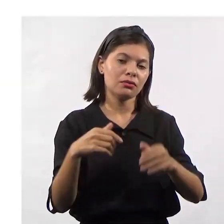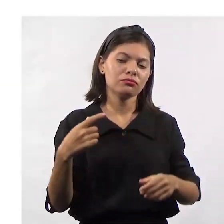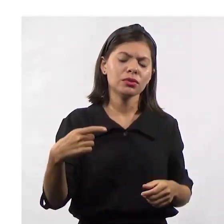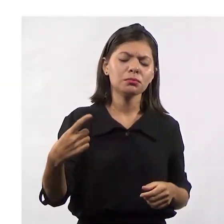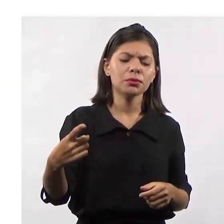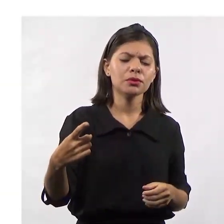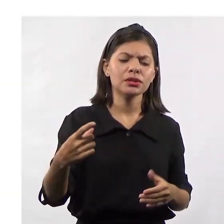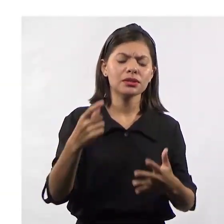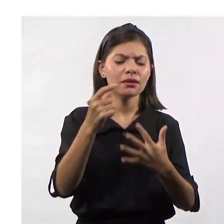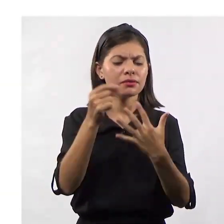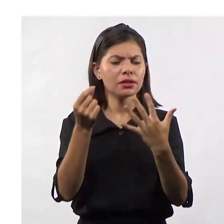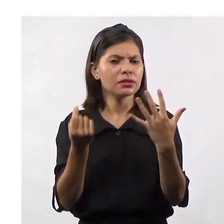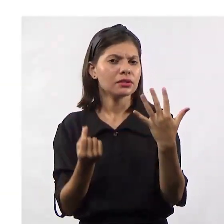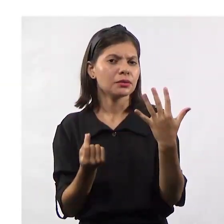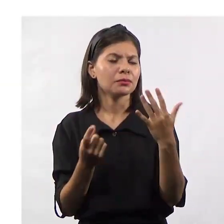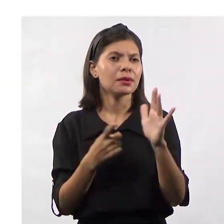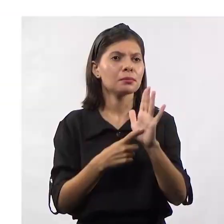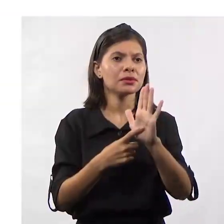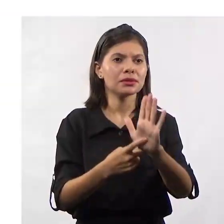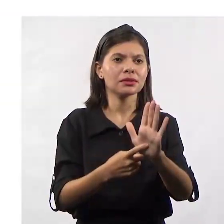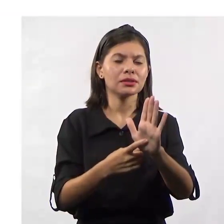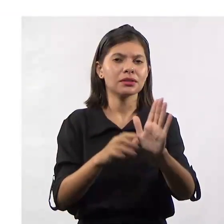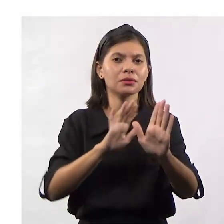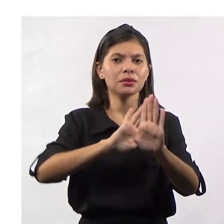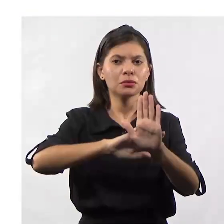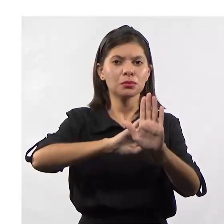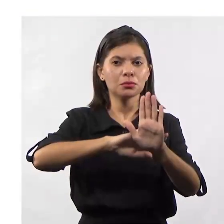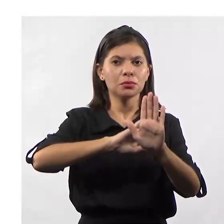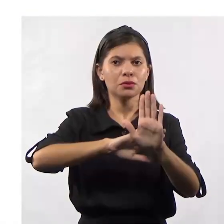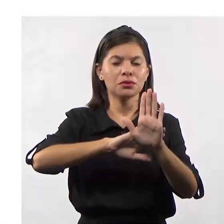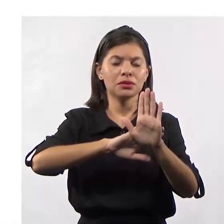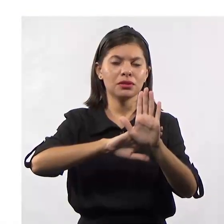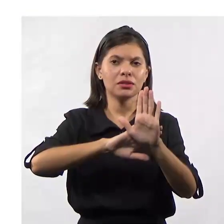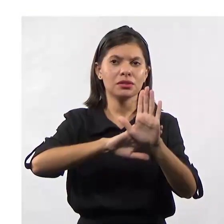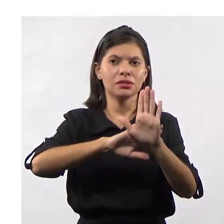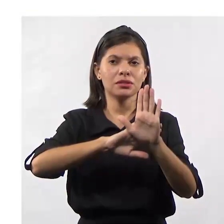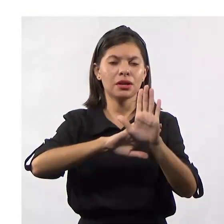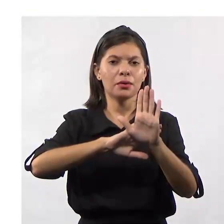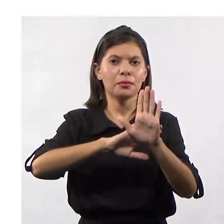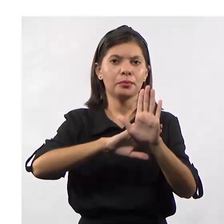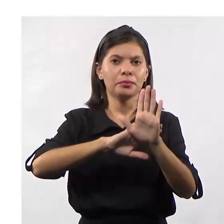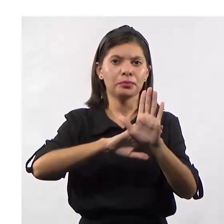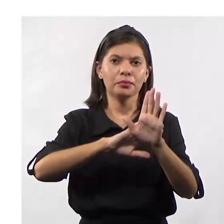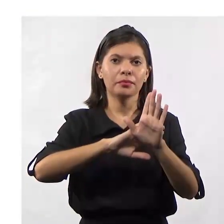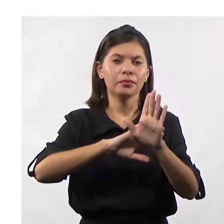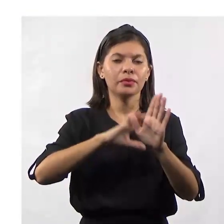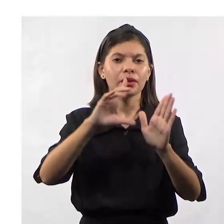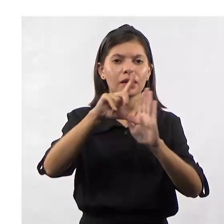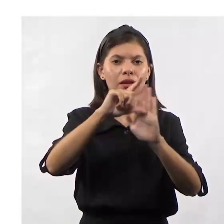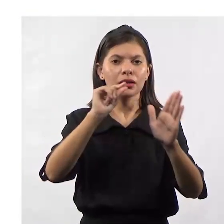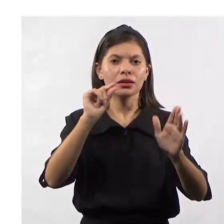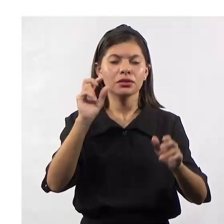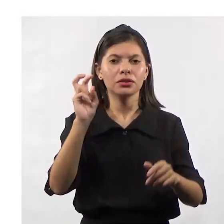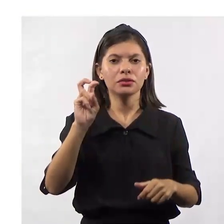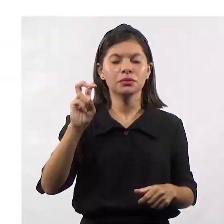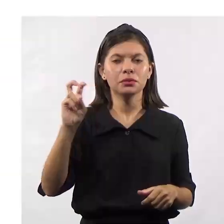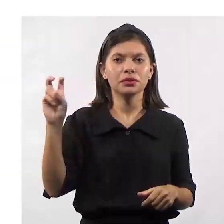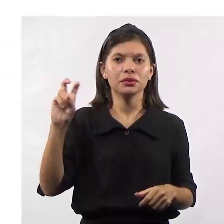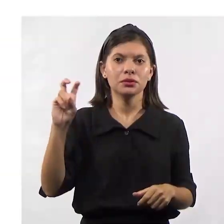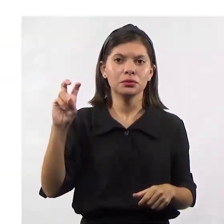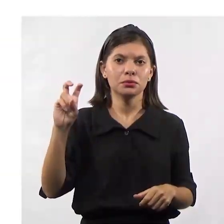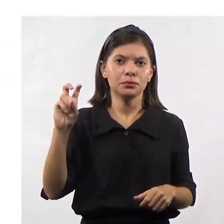para a fase já da apresentação das propostas e lances, de acordo com o artigo 55